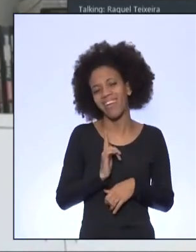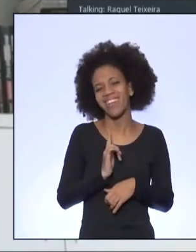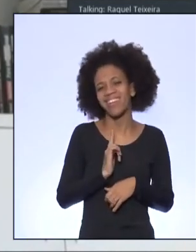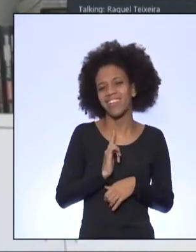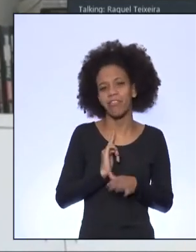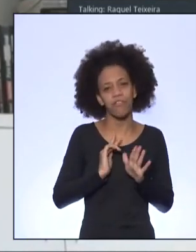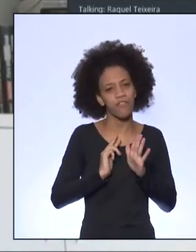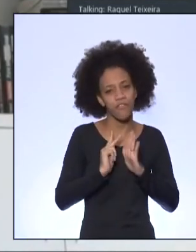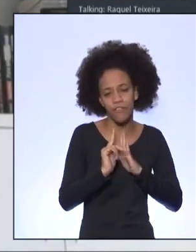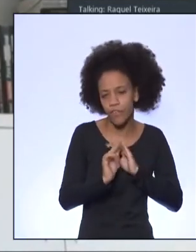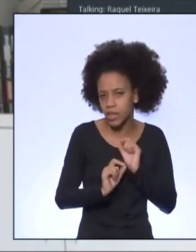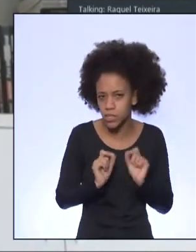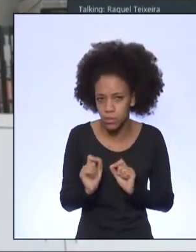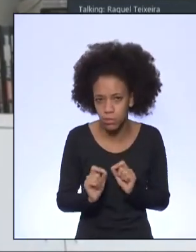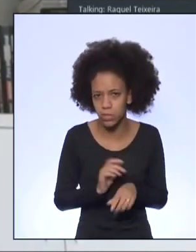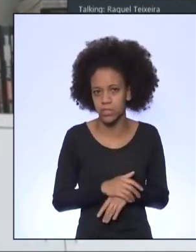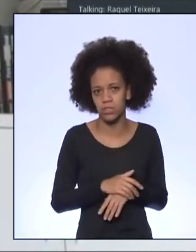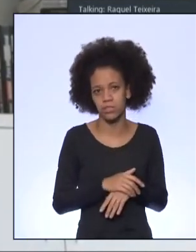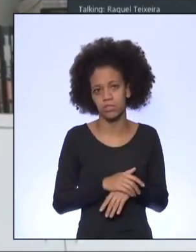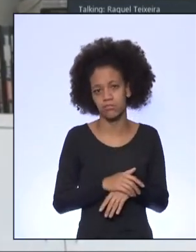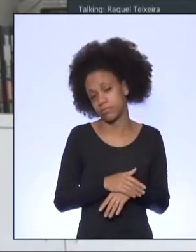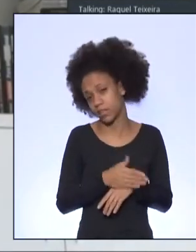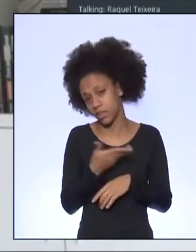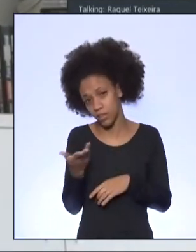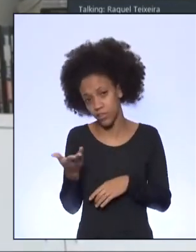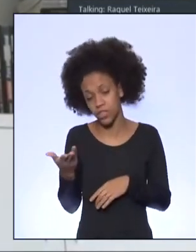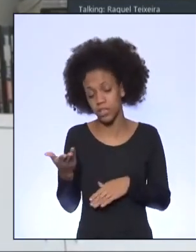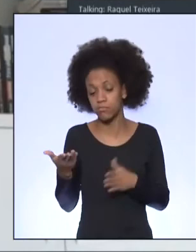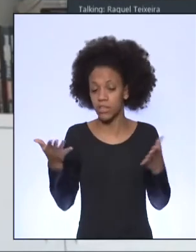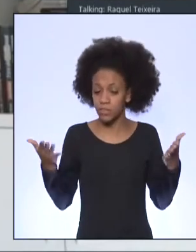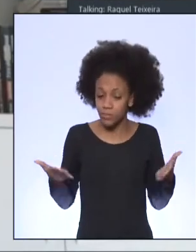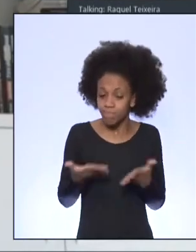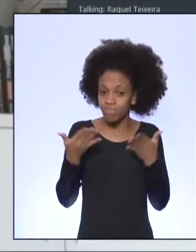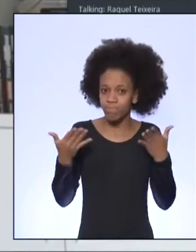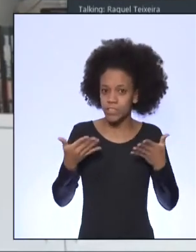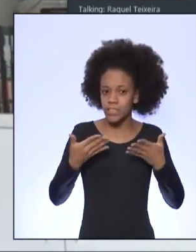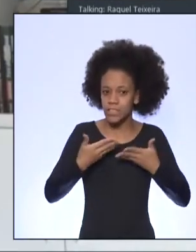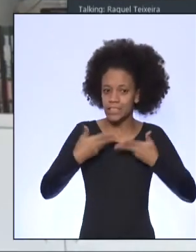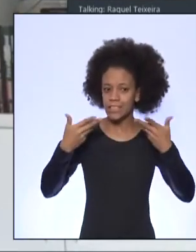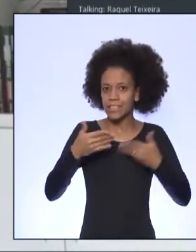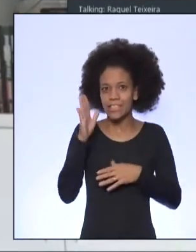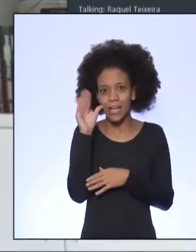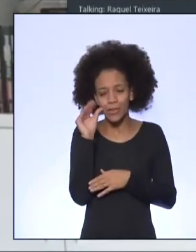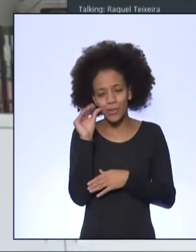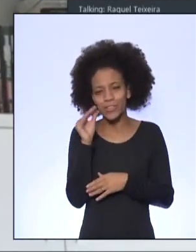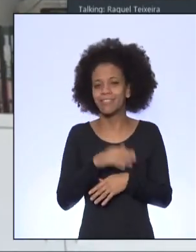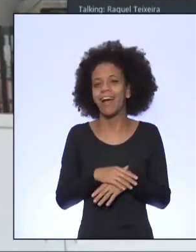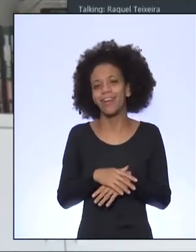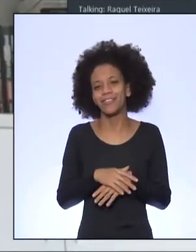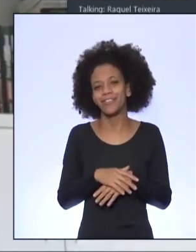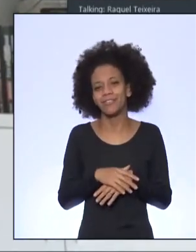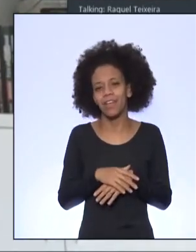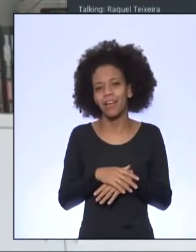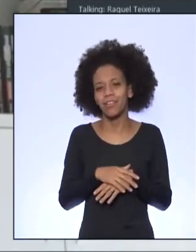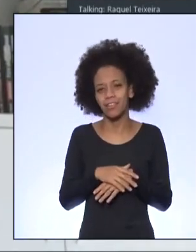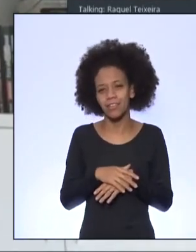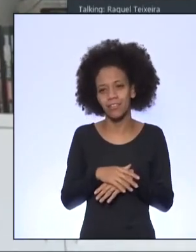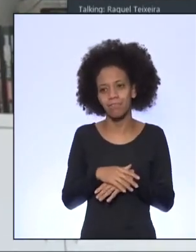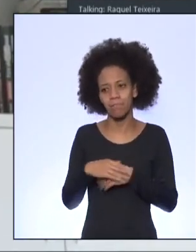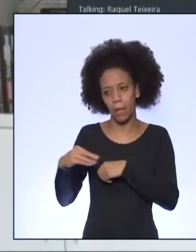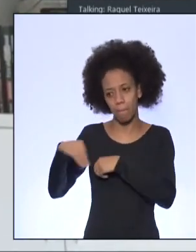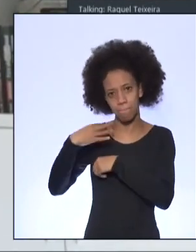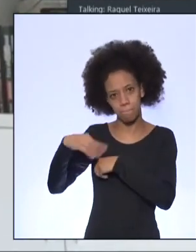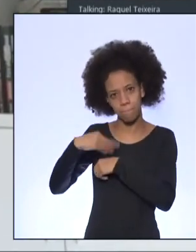né, pendentes, mas você instigou a curiosidade. Eu estou vendo aqui pelas observações que me